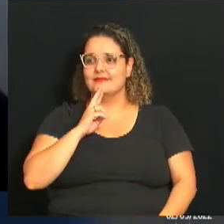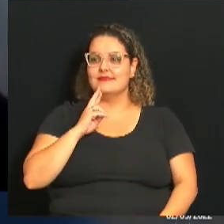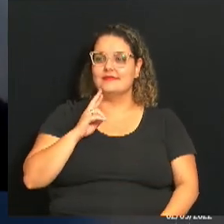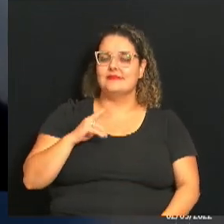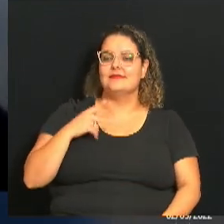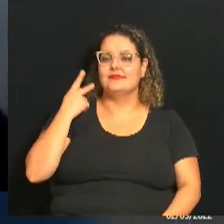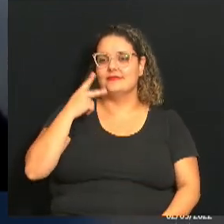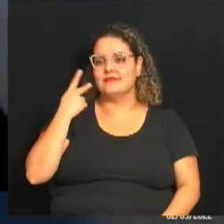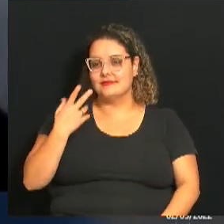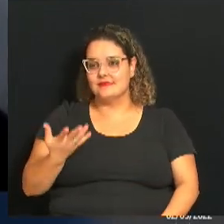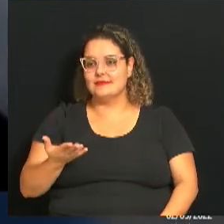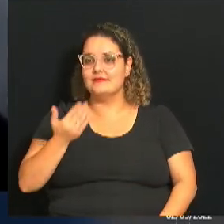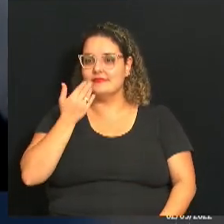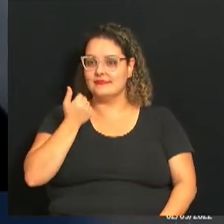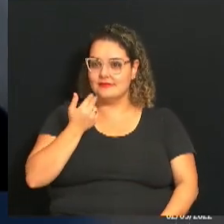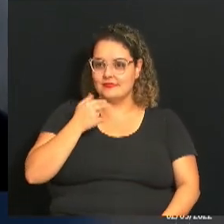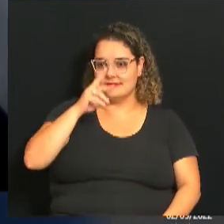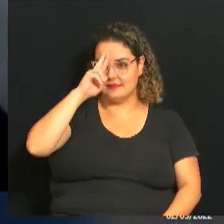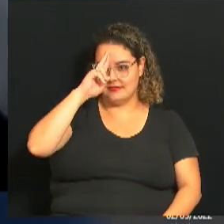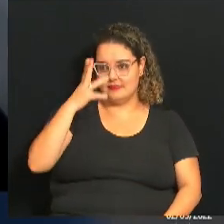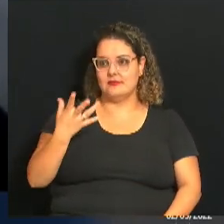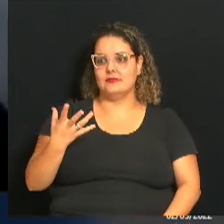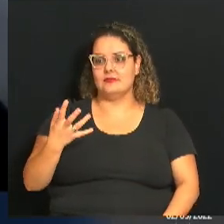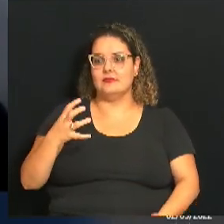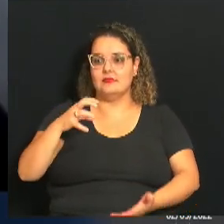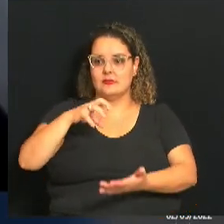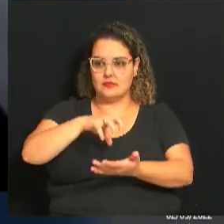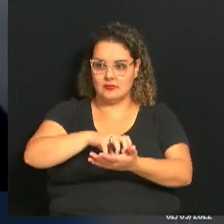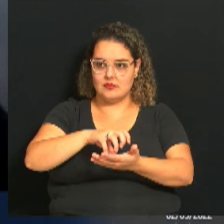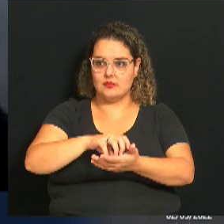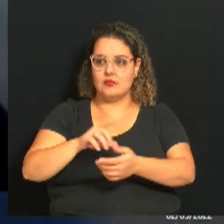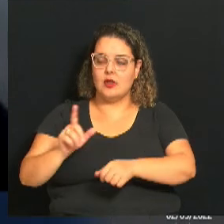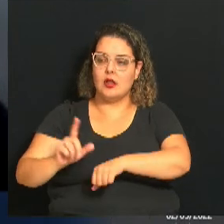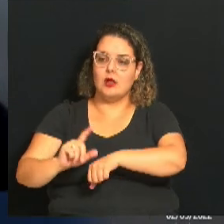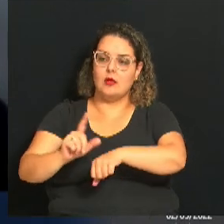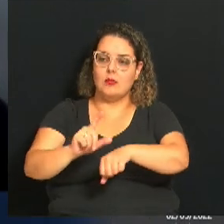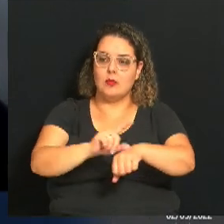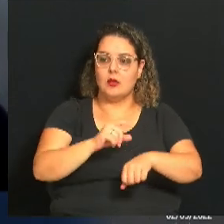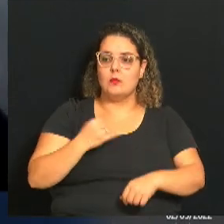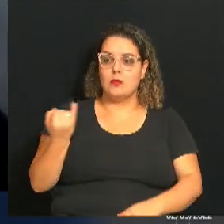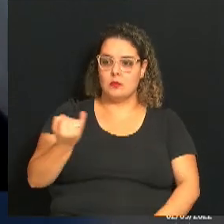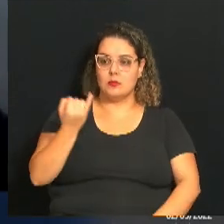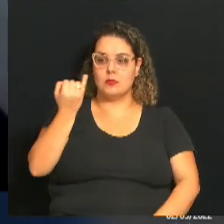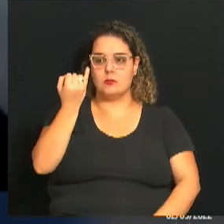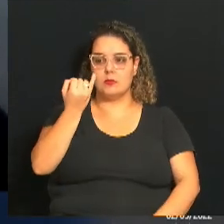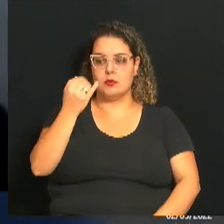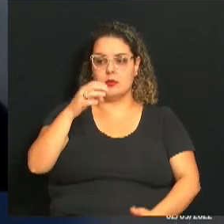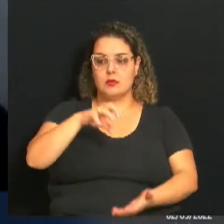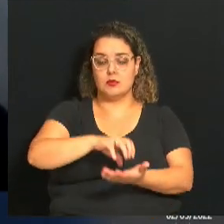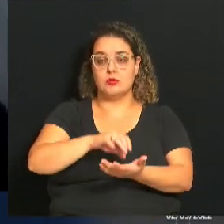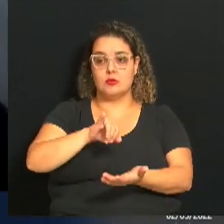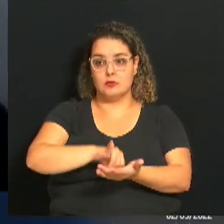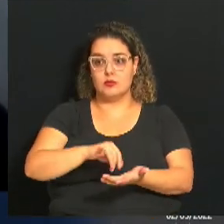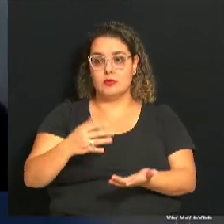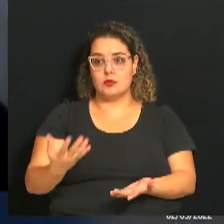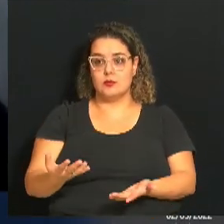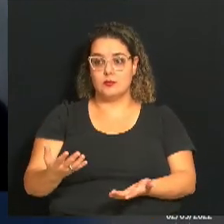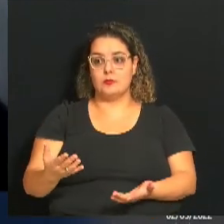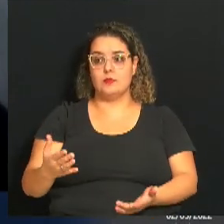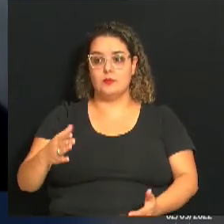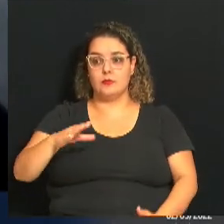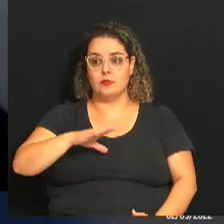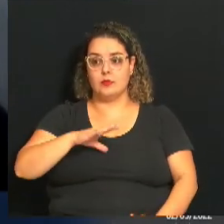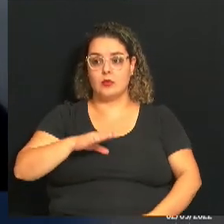almoçando, então cria-se um comércio no entorno, e isso é muito importante para o centro, né? A gente tinha a cidade judiciária ali, que era o